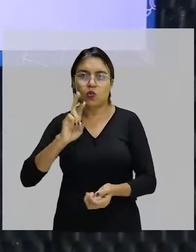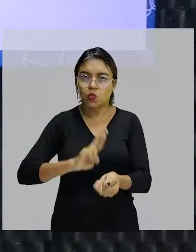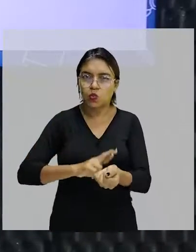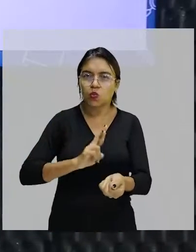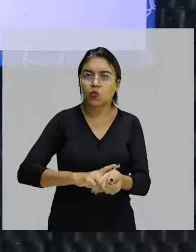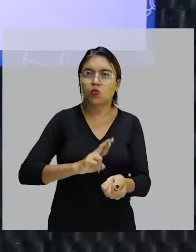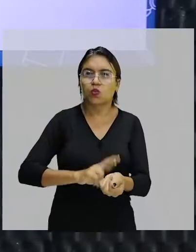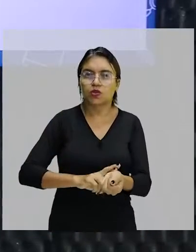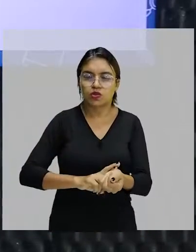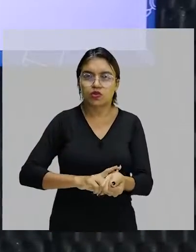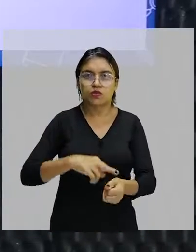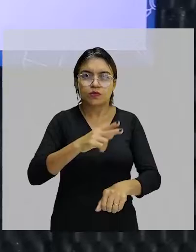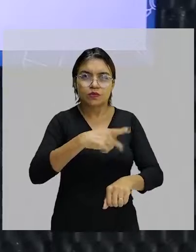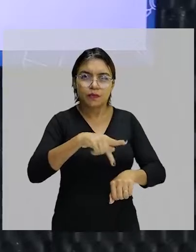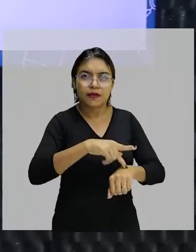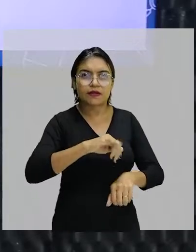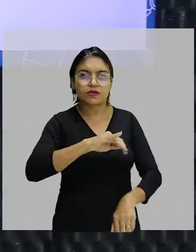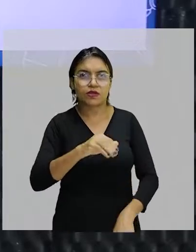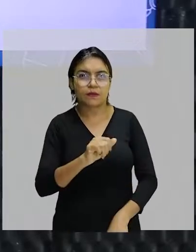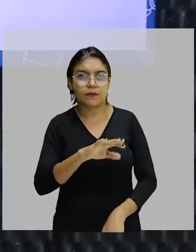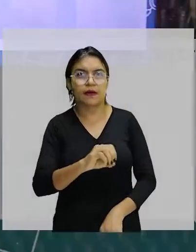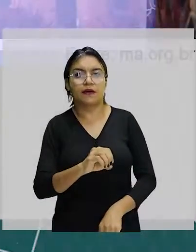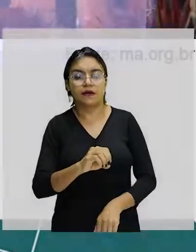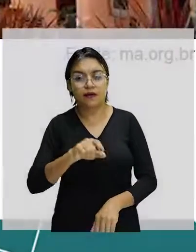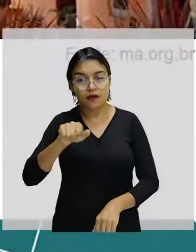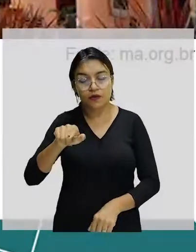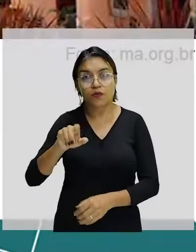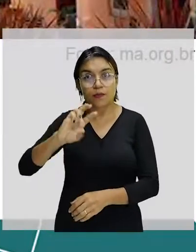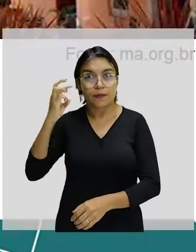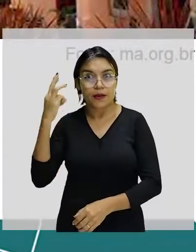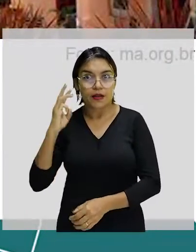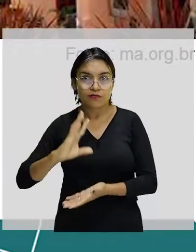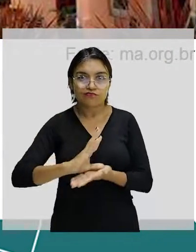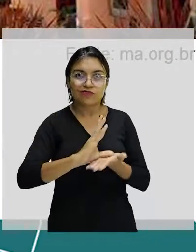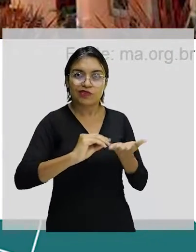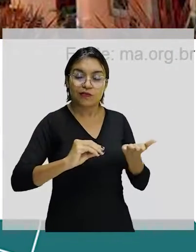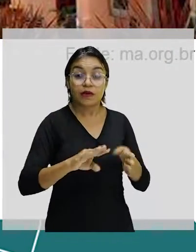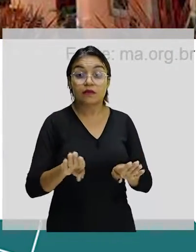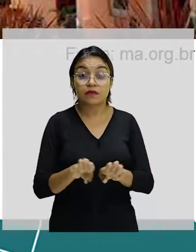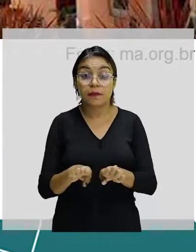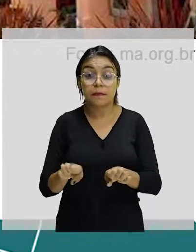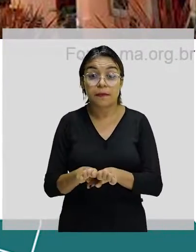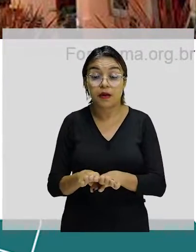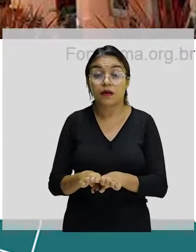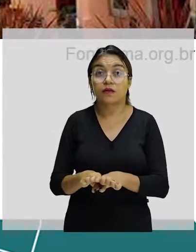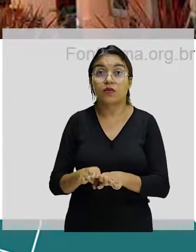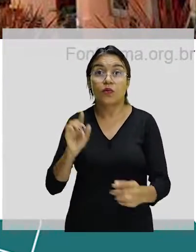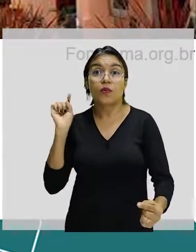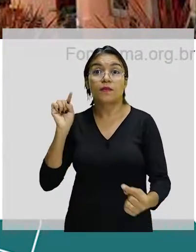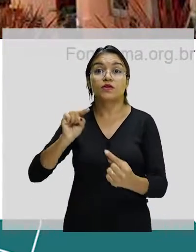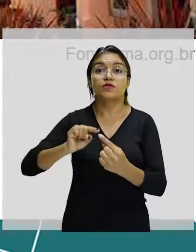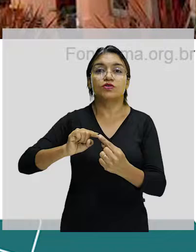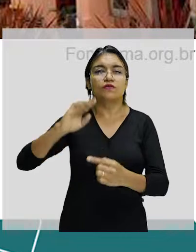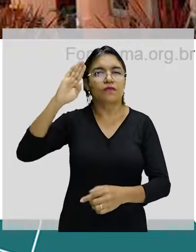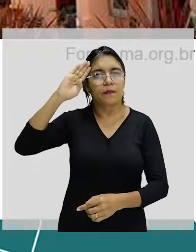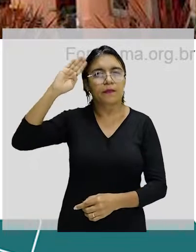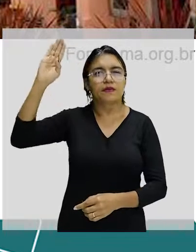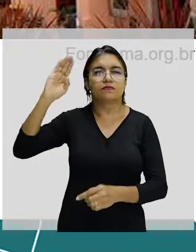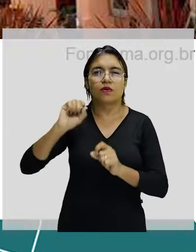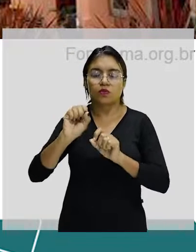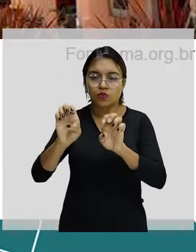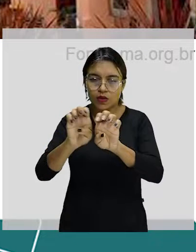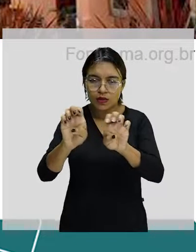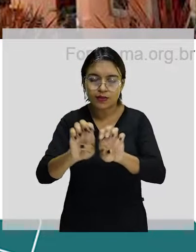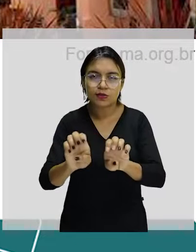que conquistou o estado do Maranhão. O gol principal da estrutura, o objetivo principal da